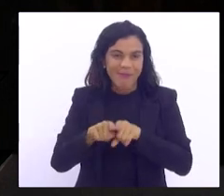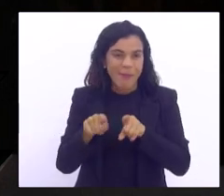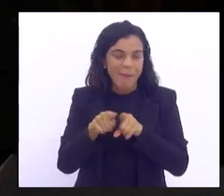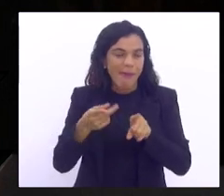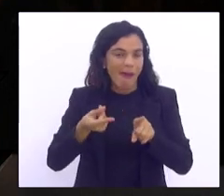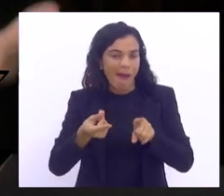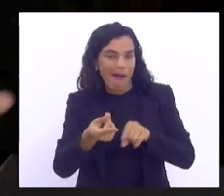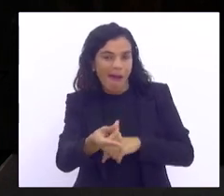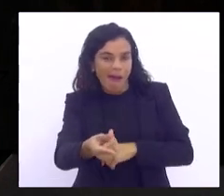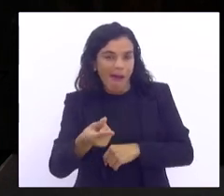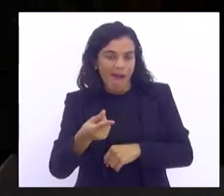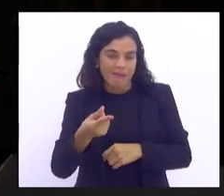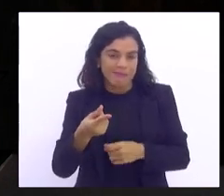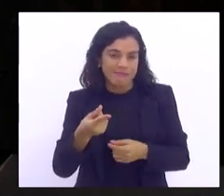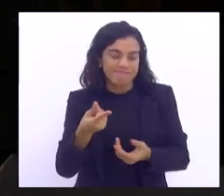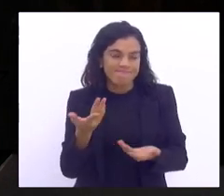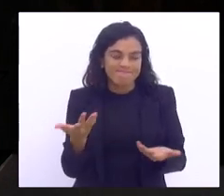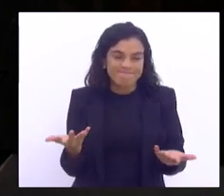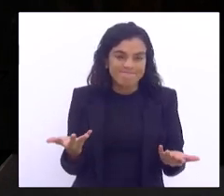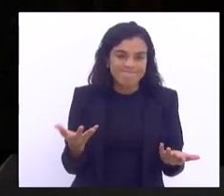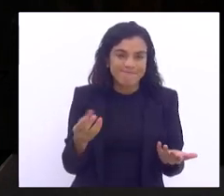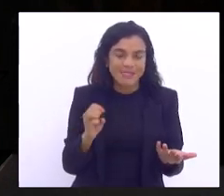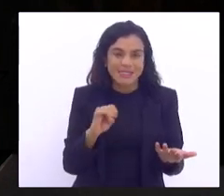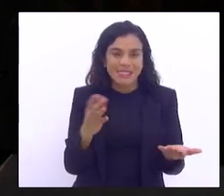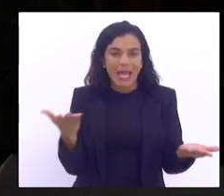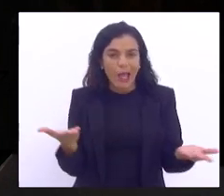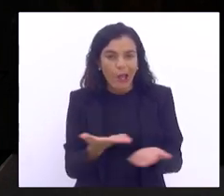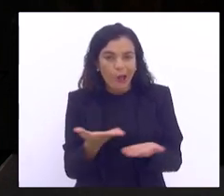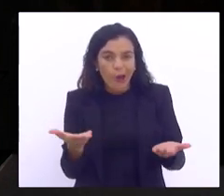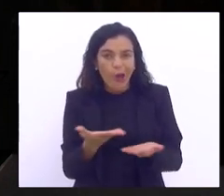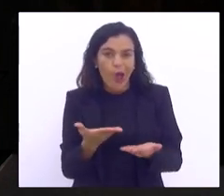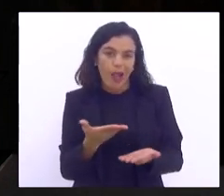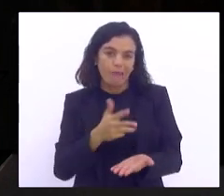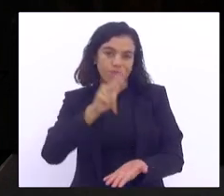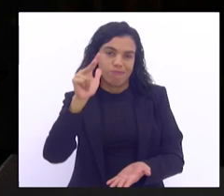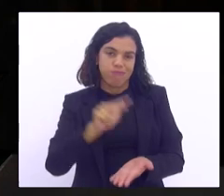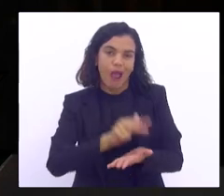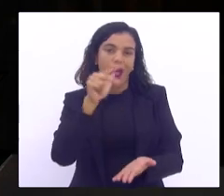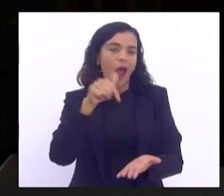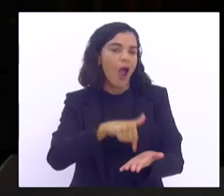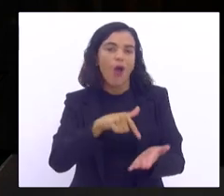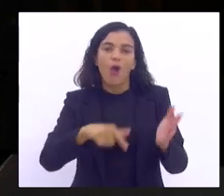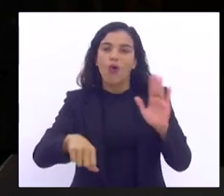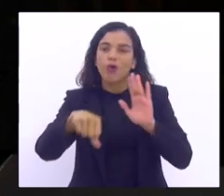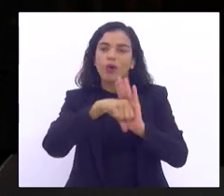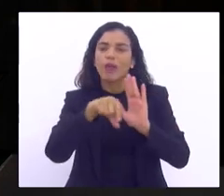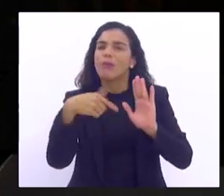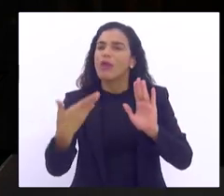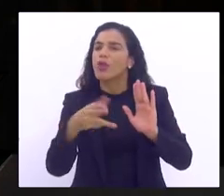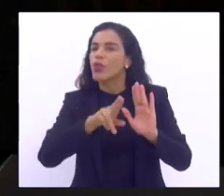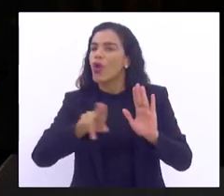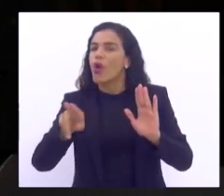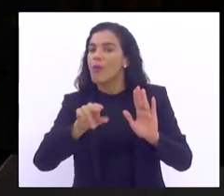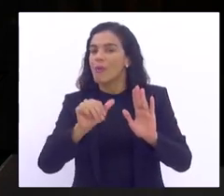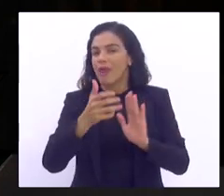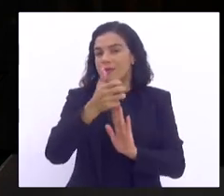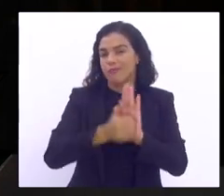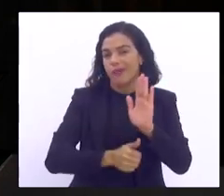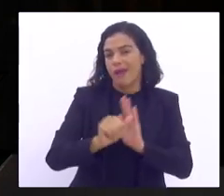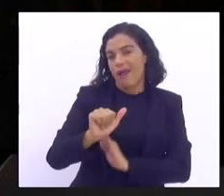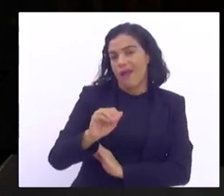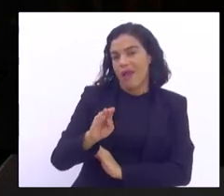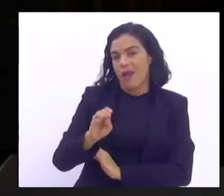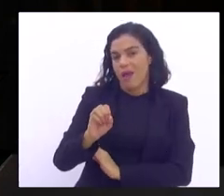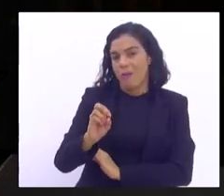gente vai pensar no bem do nosso país se está sendo legitimado o pior dos crimes, que é o aborto? O crime mais hediondo, inclusive em